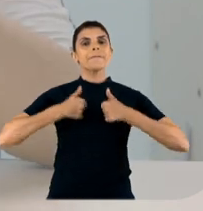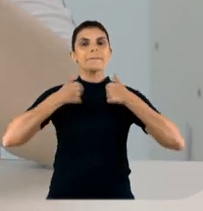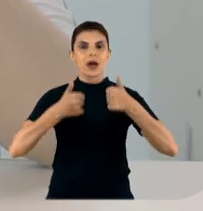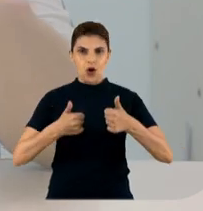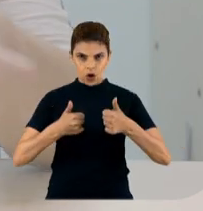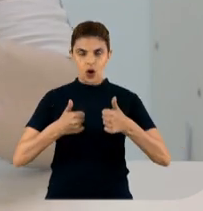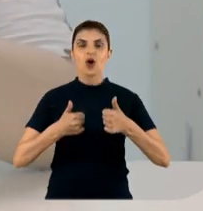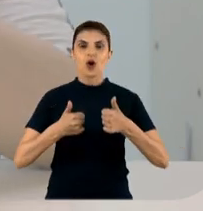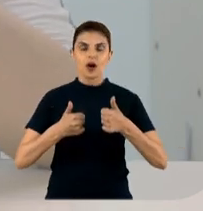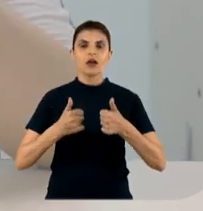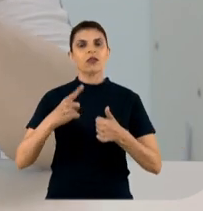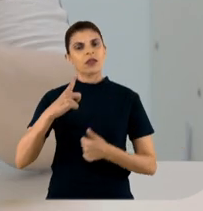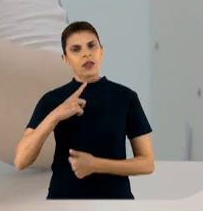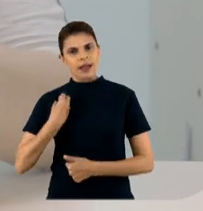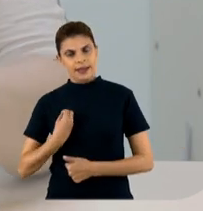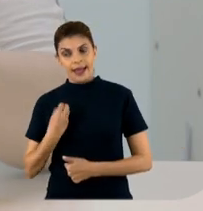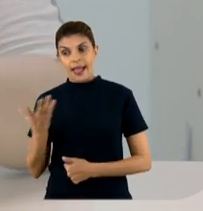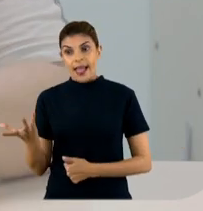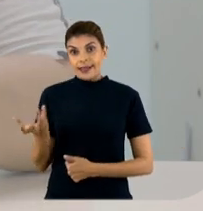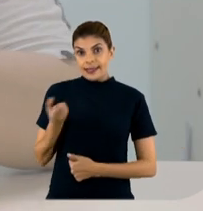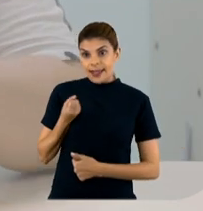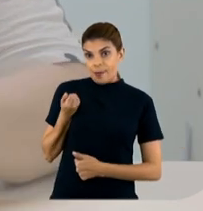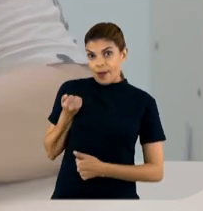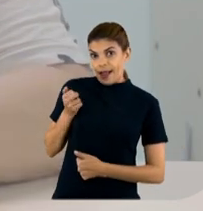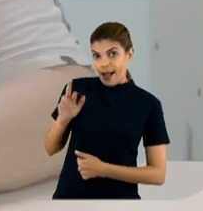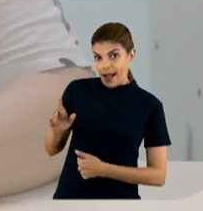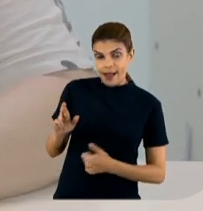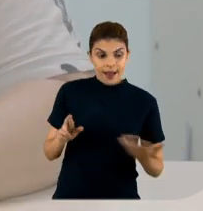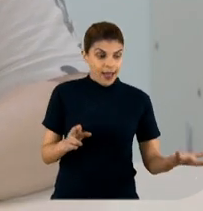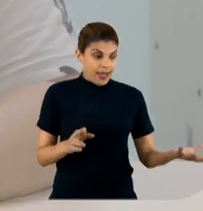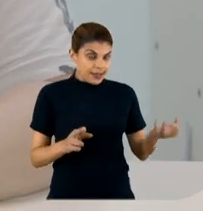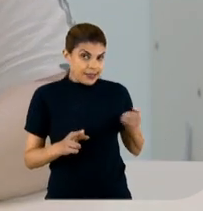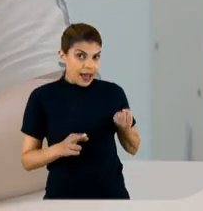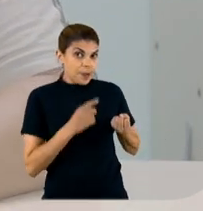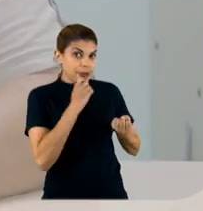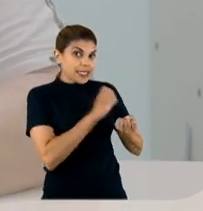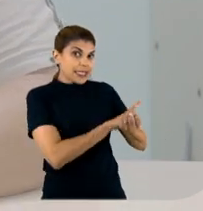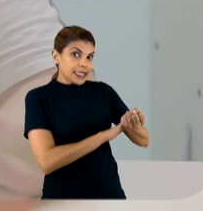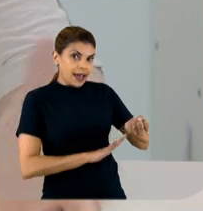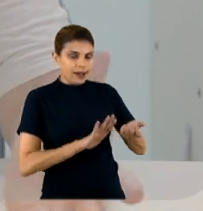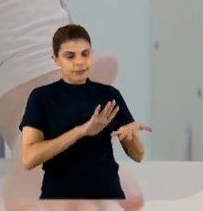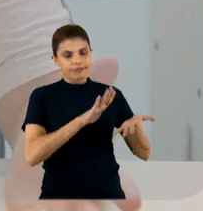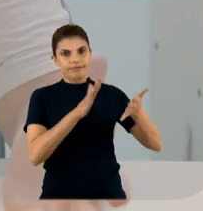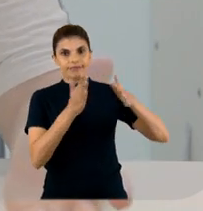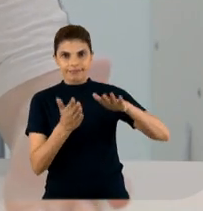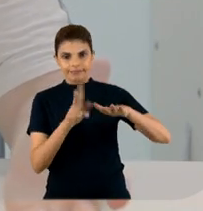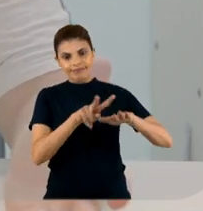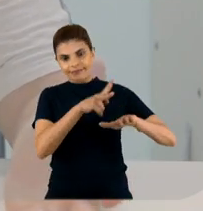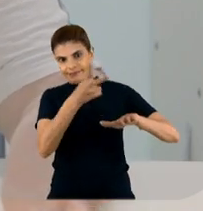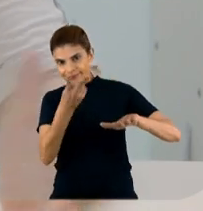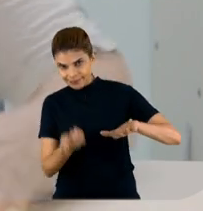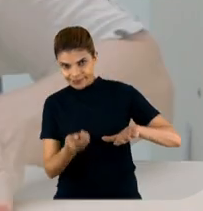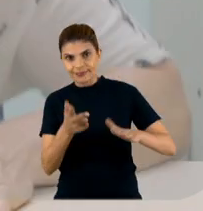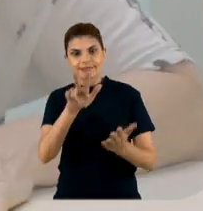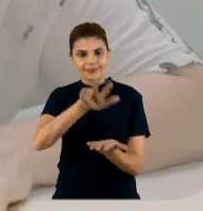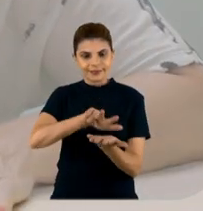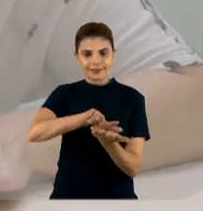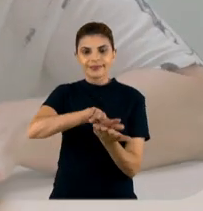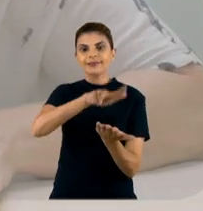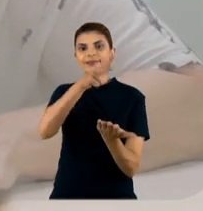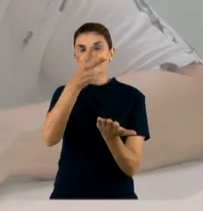melhora essa relação entre o que tá recebendo ar com o que tá recebendo sangue é o que acontece na posição prona